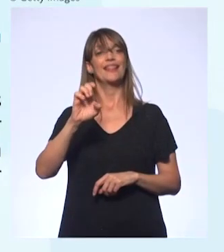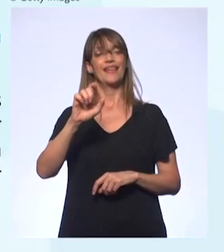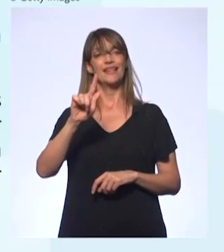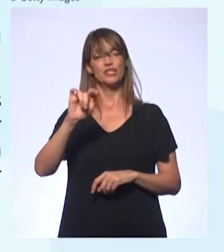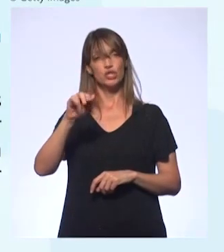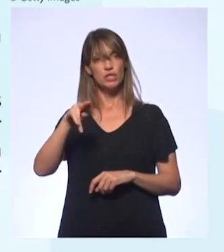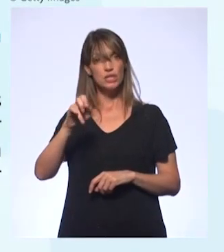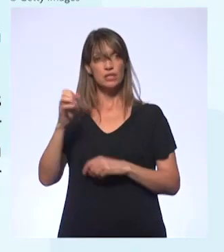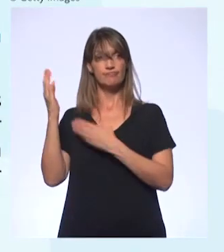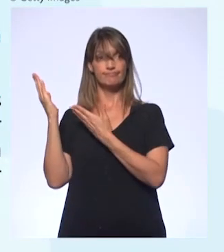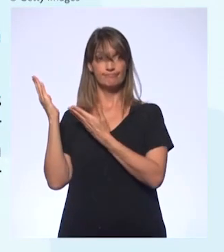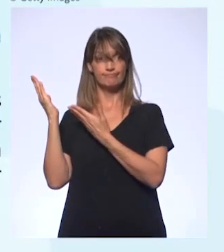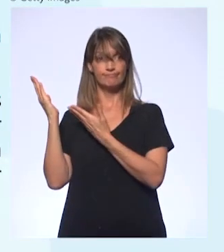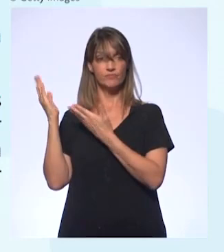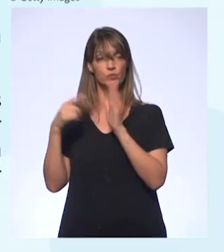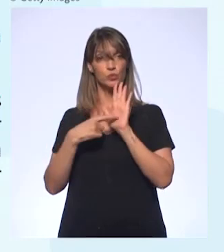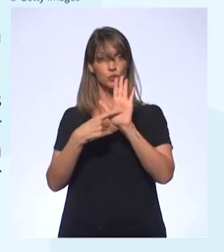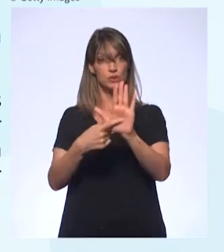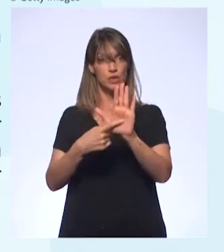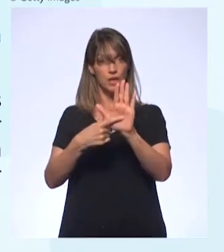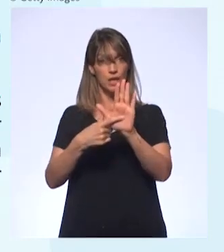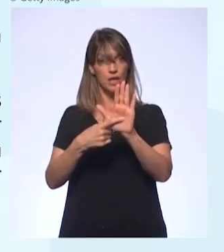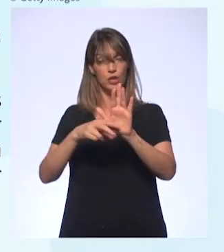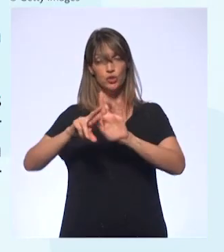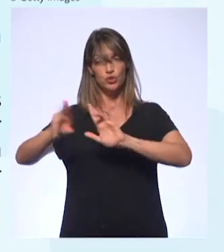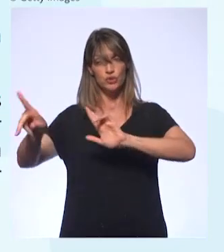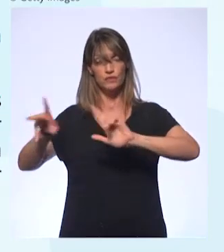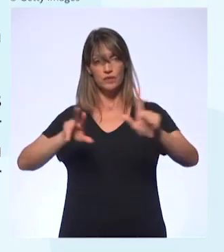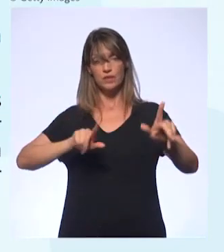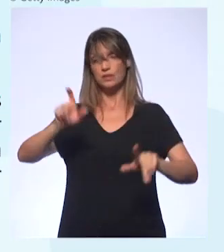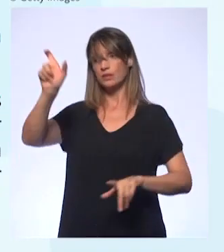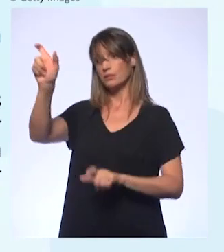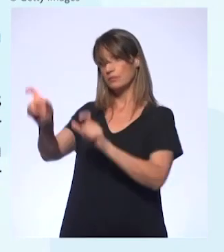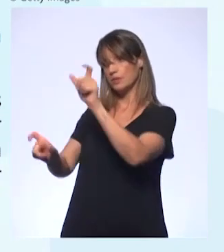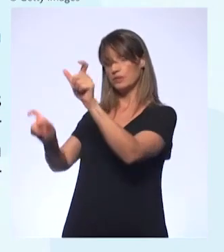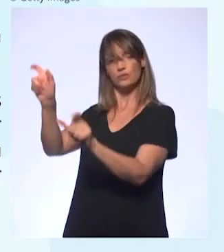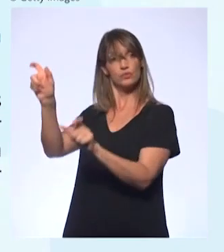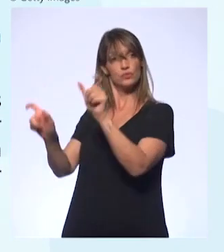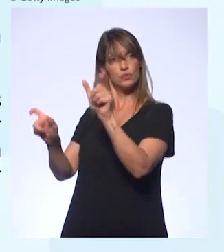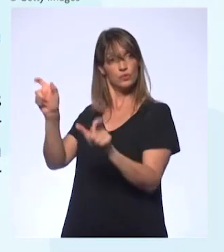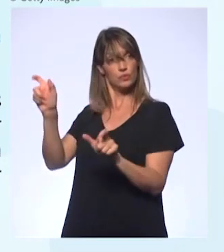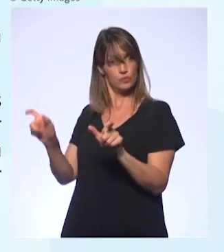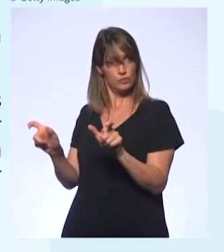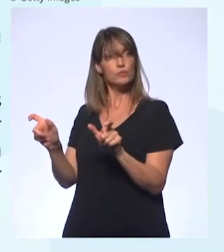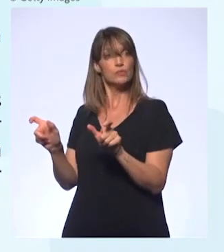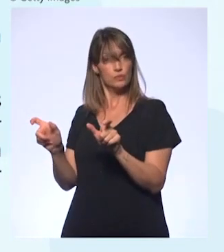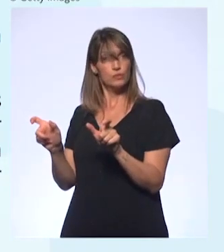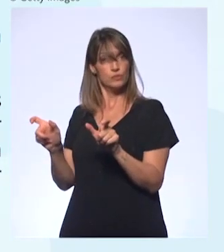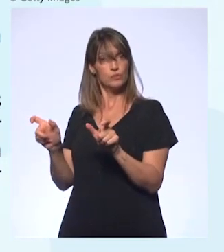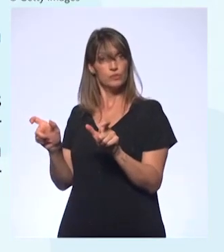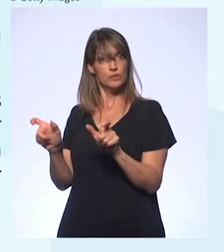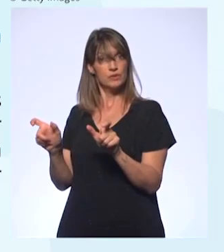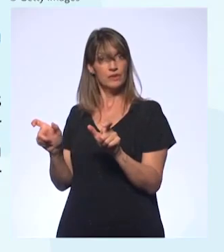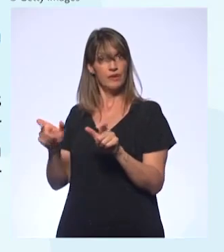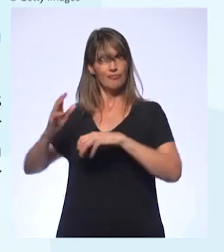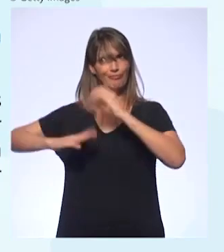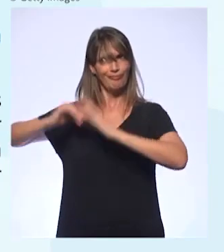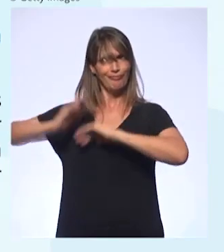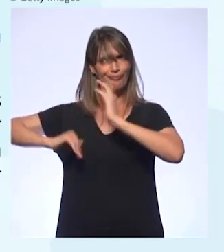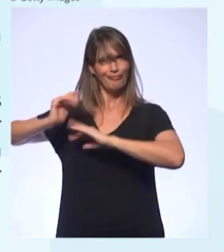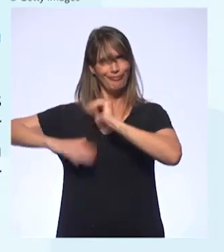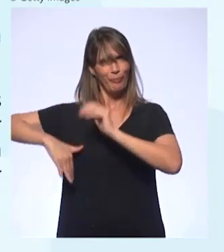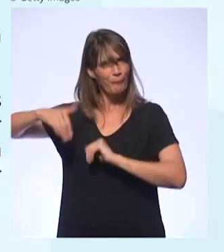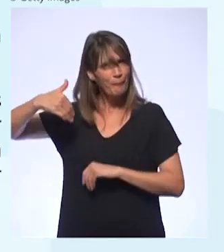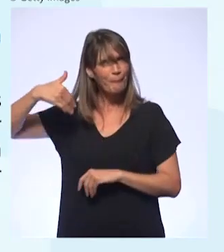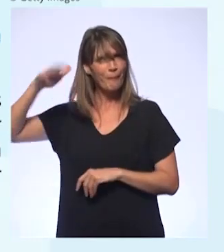apontar a diferença entre os indivíduos que possuem os rendimentos maiores e aqueles indivíduos que